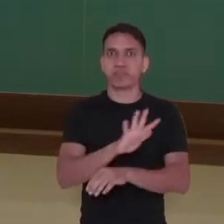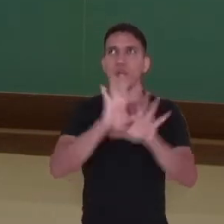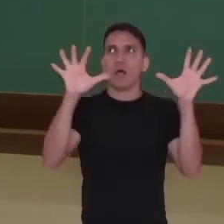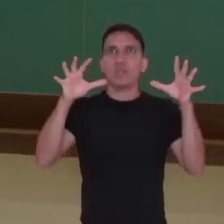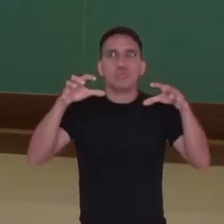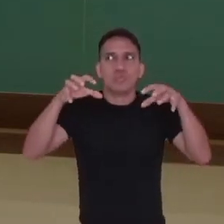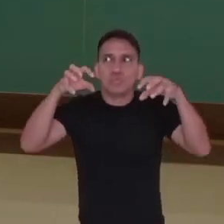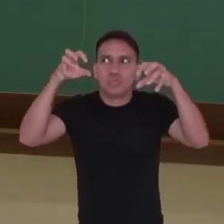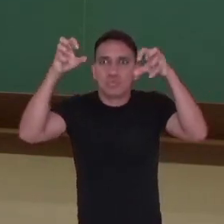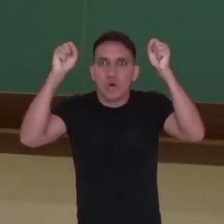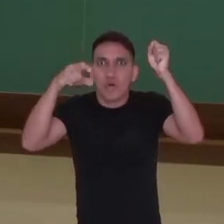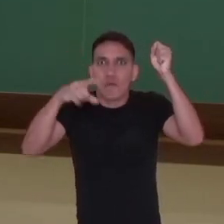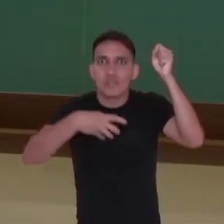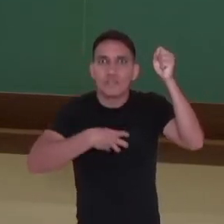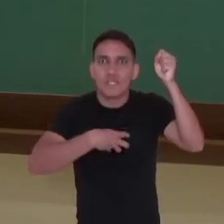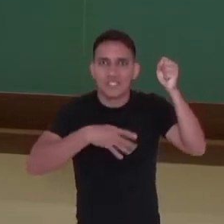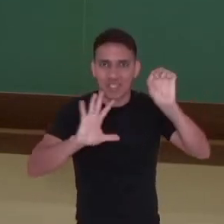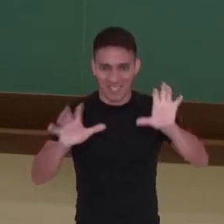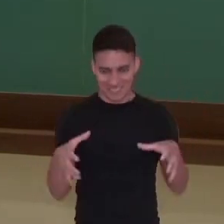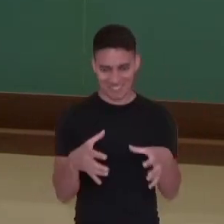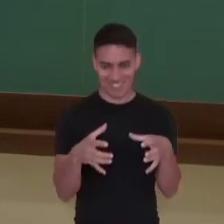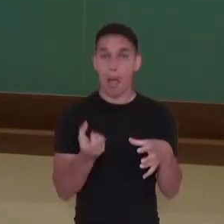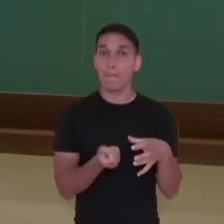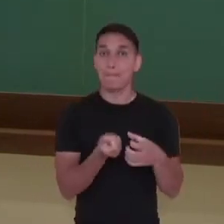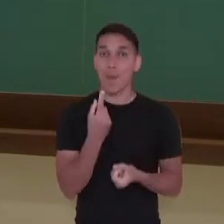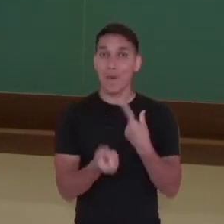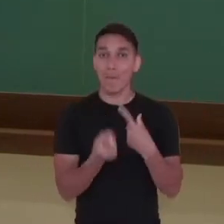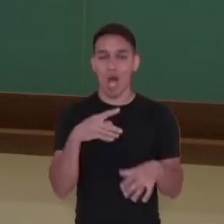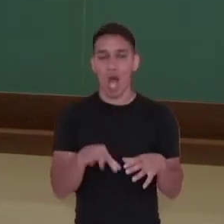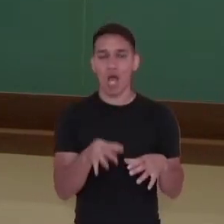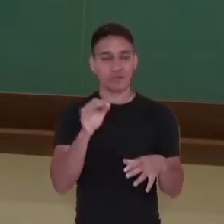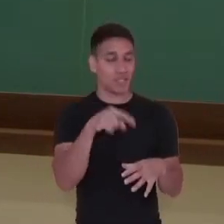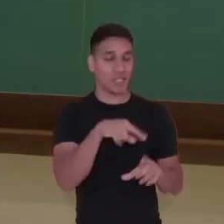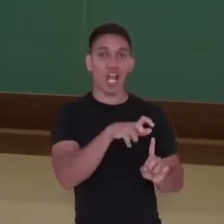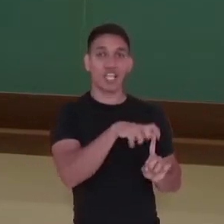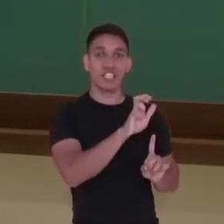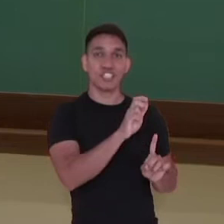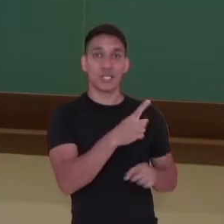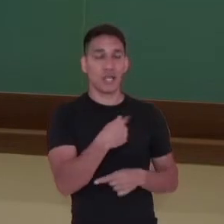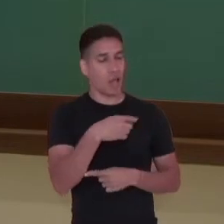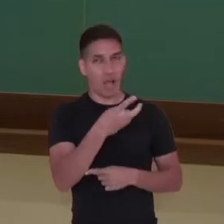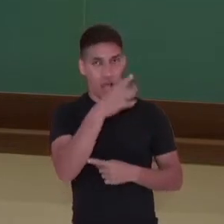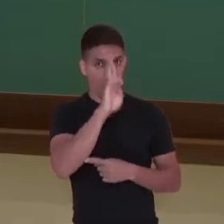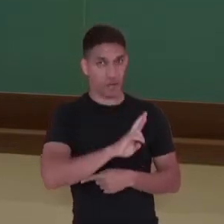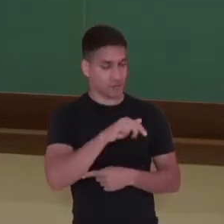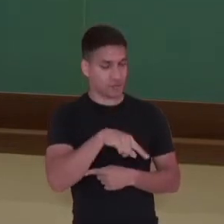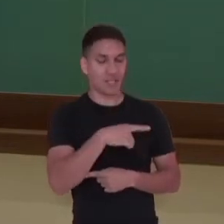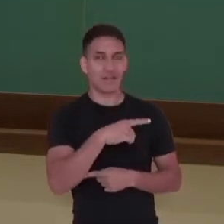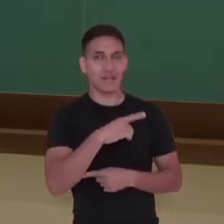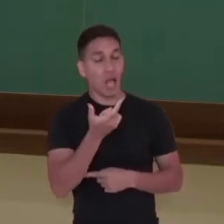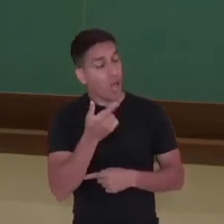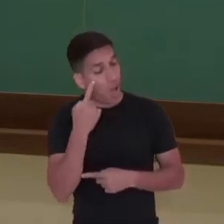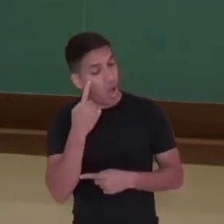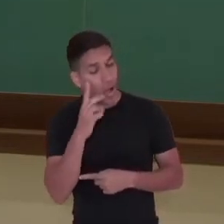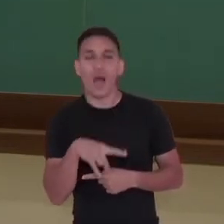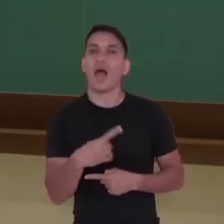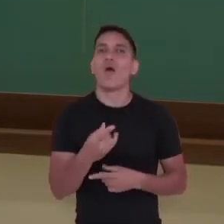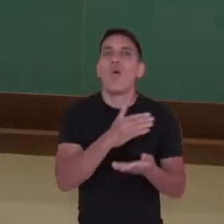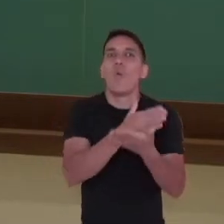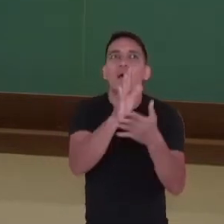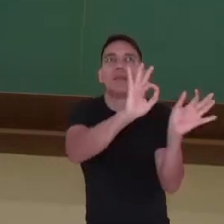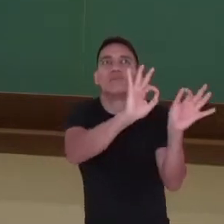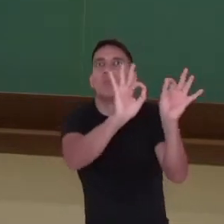luz, você está com pipoca e refrigerante na mão e começa o filme. Você viu a